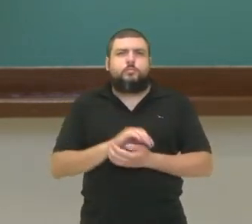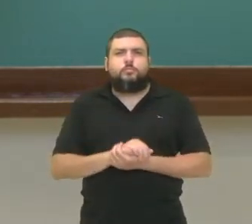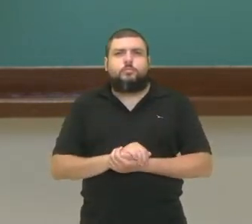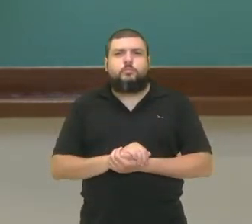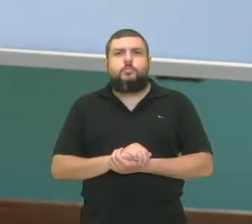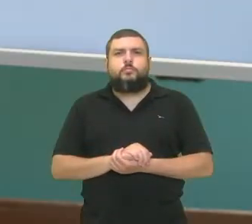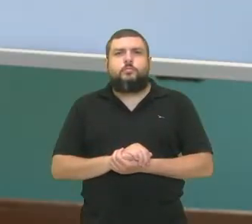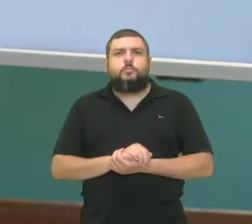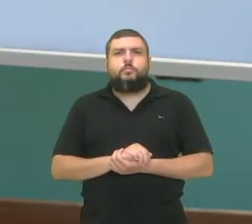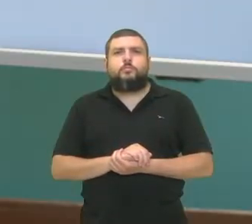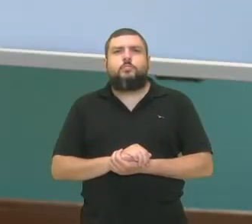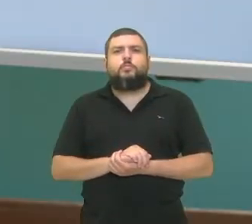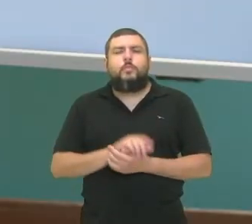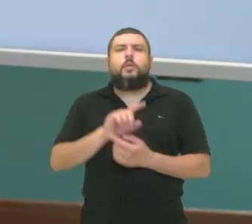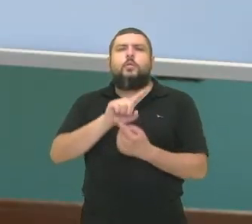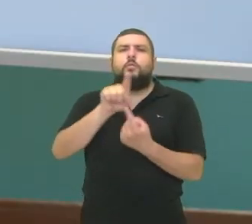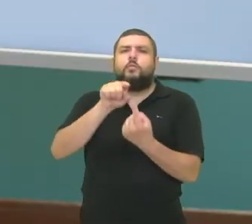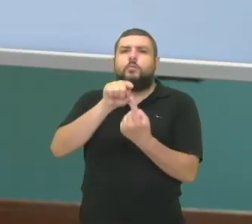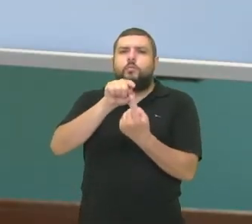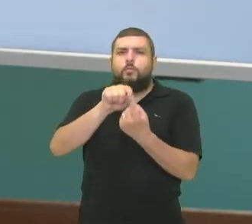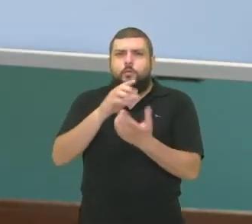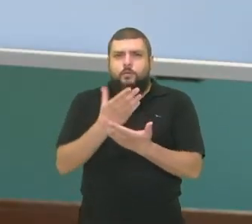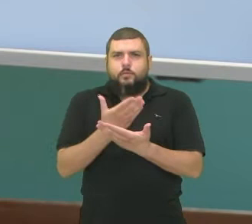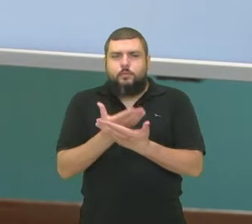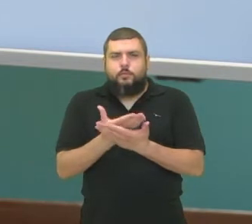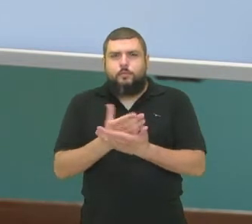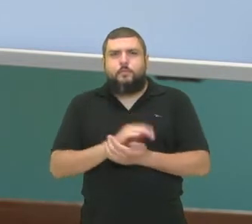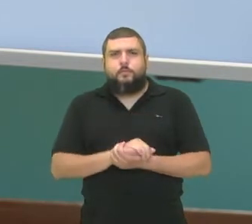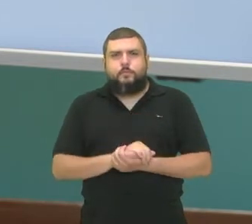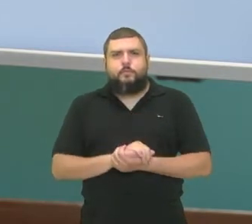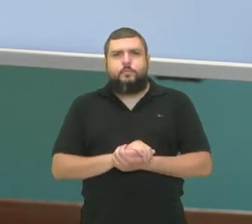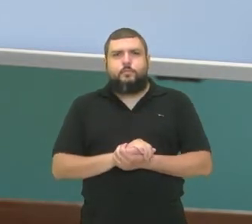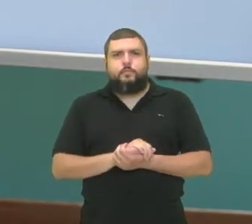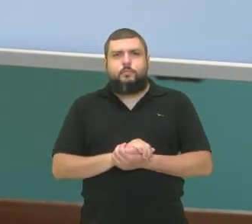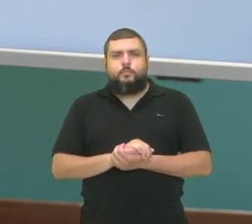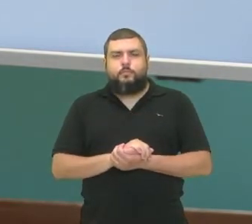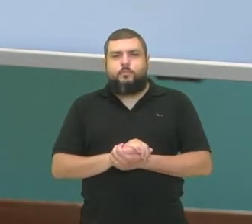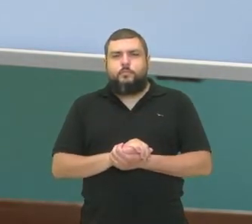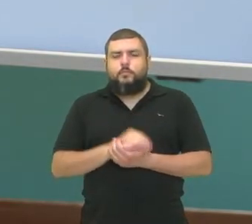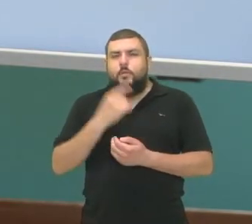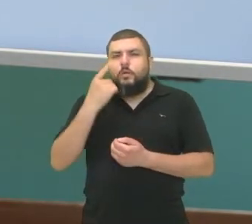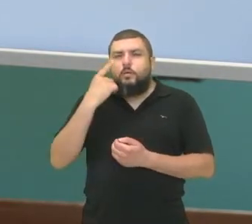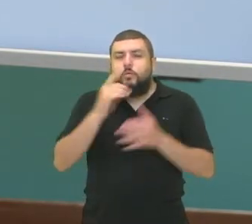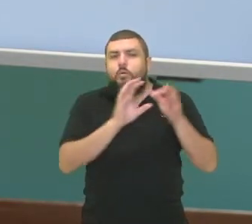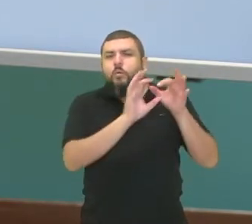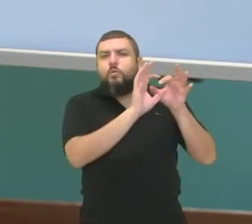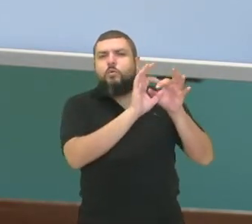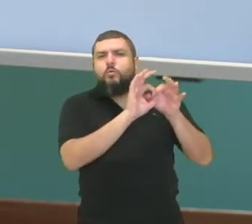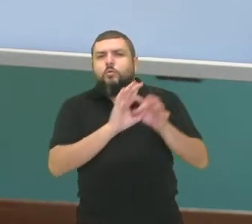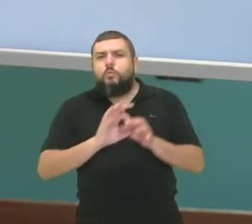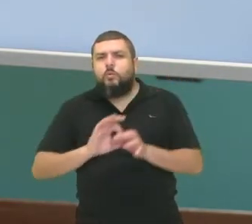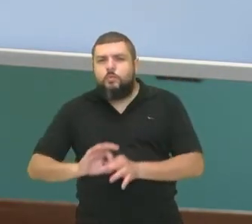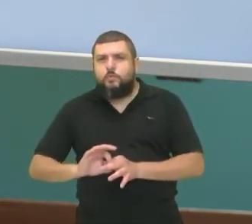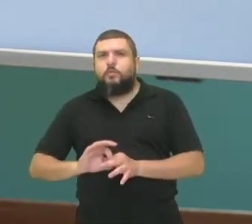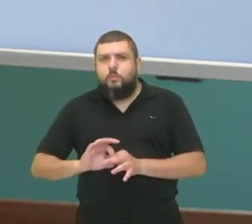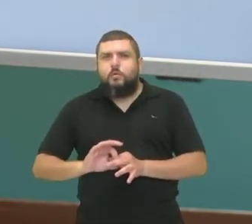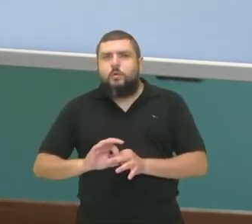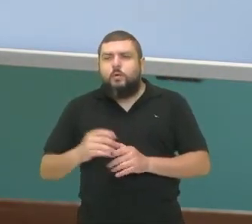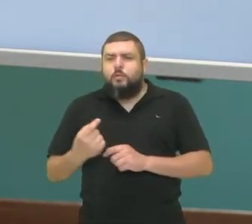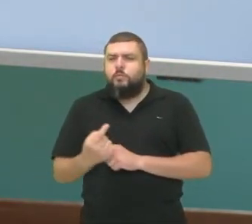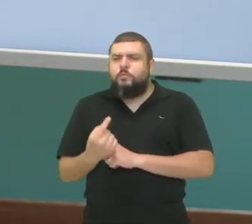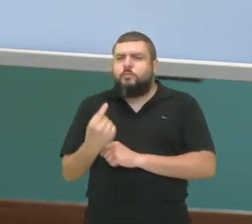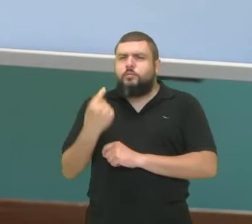os nossos objetivos da aula? Bom, vamos lá. Analisar o contexto histórico da época para a gente compreender o que o